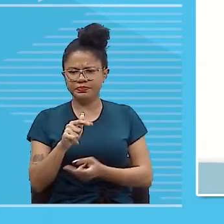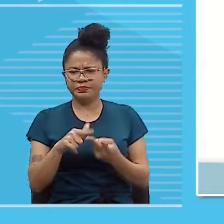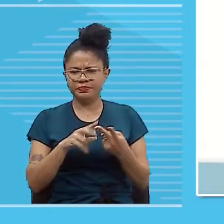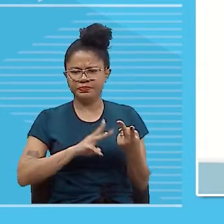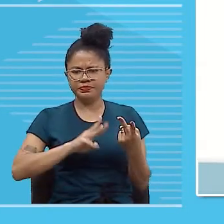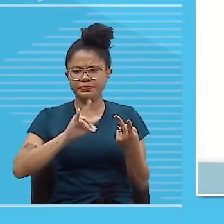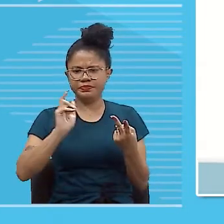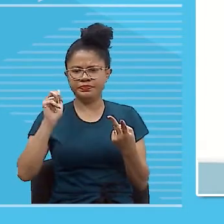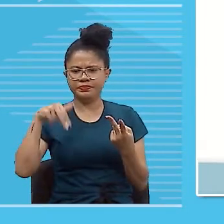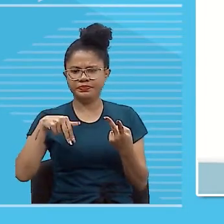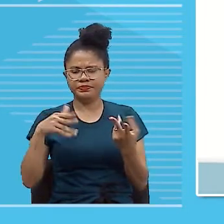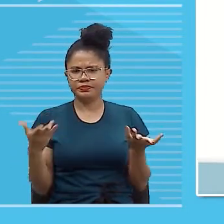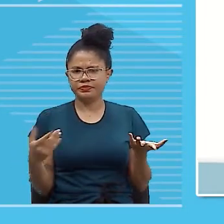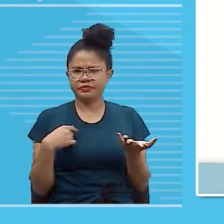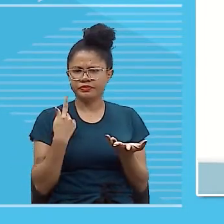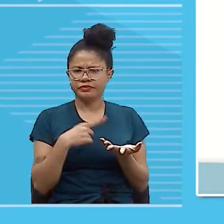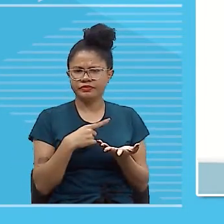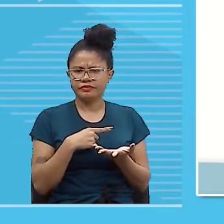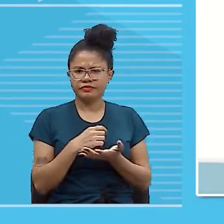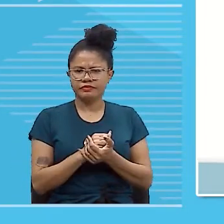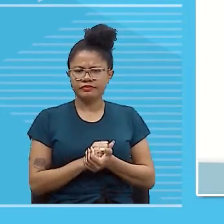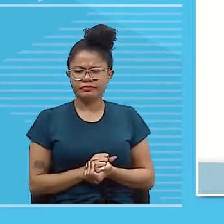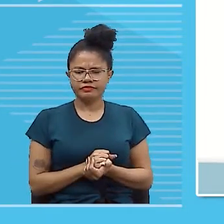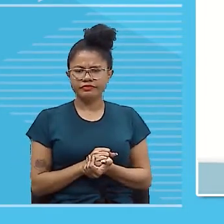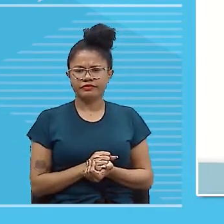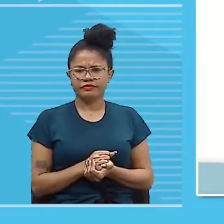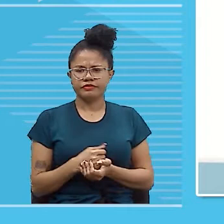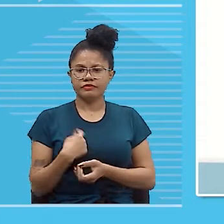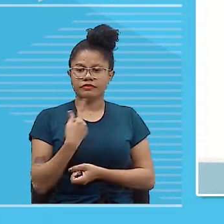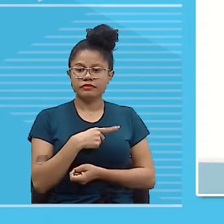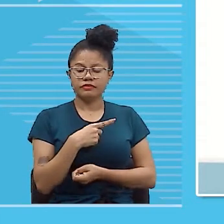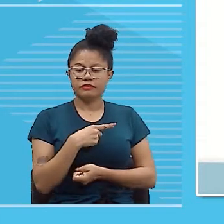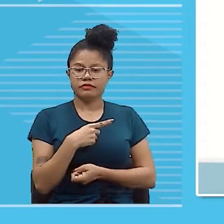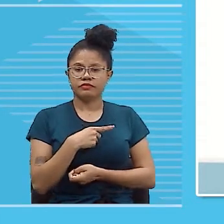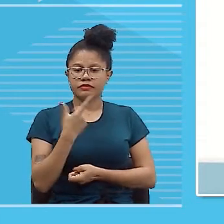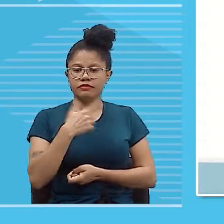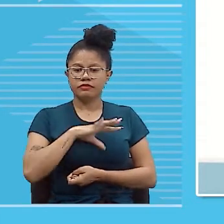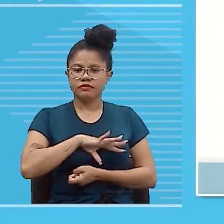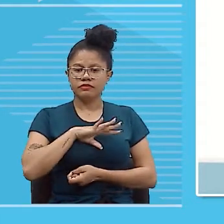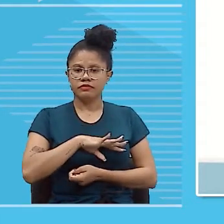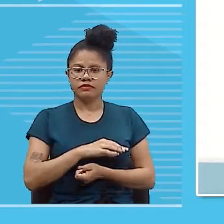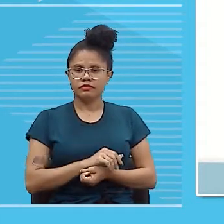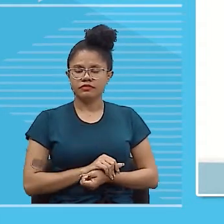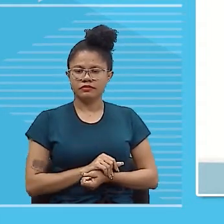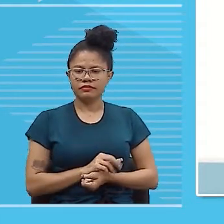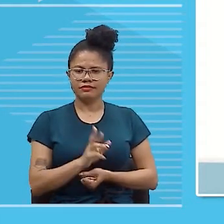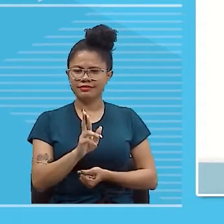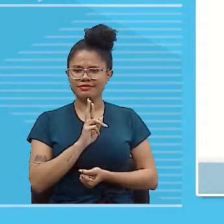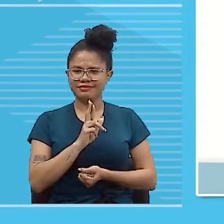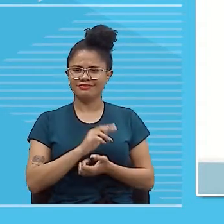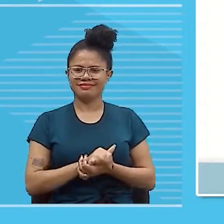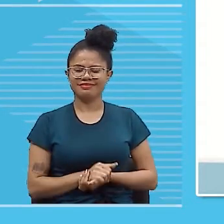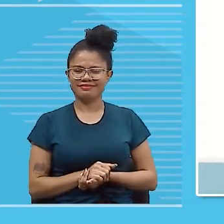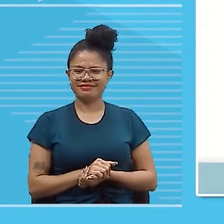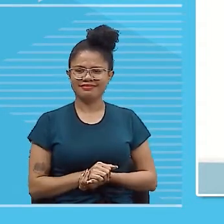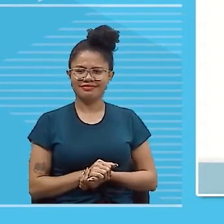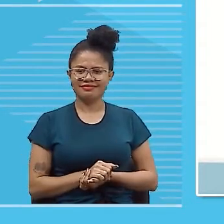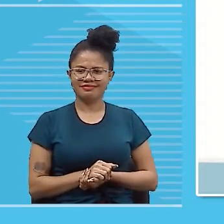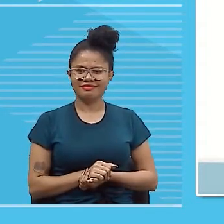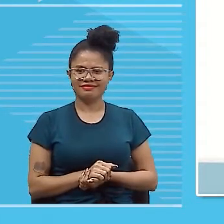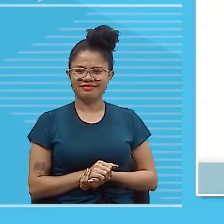quantas conjunções subordinativas temos na língua portuguesa Diga aí para mim